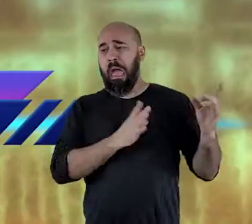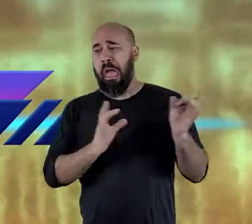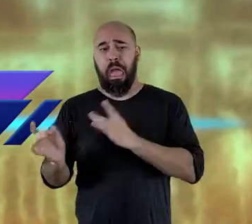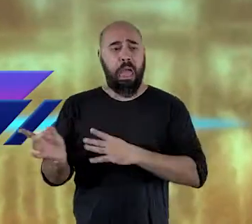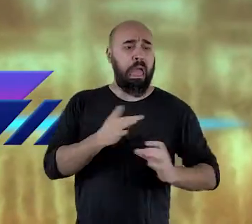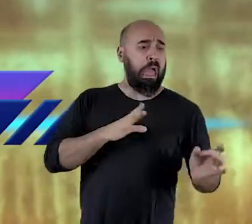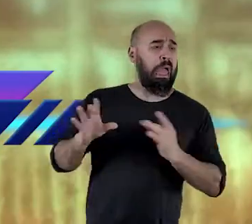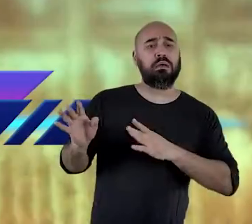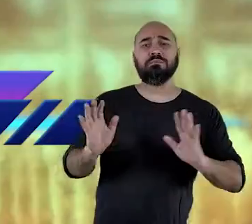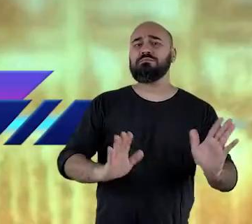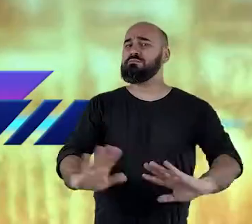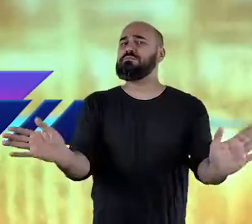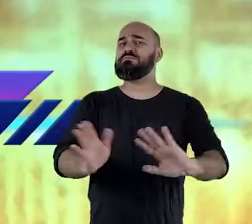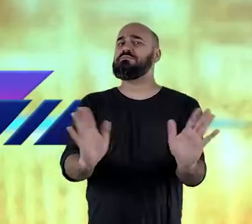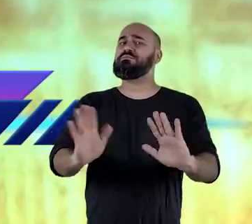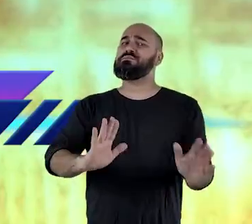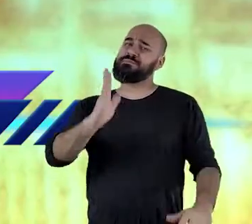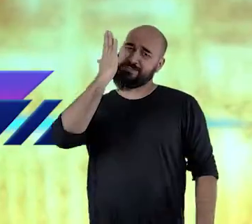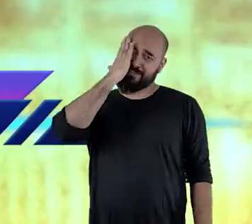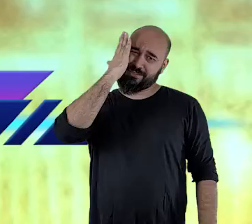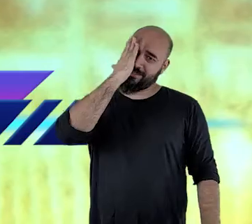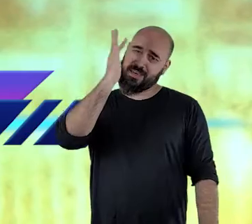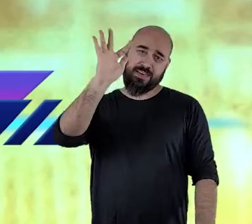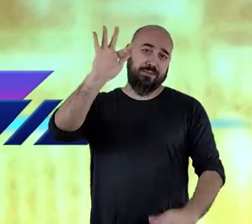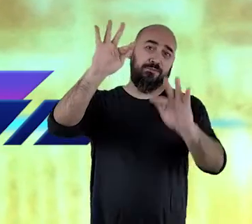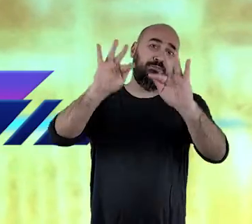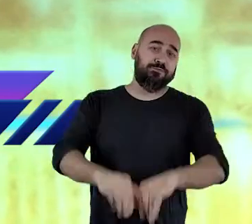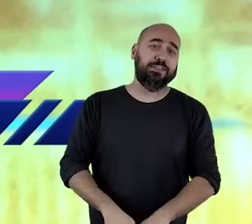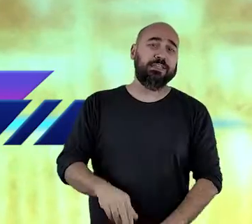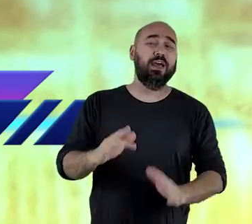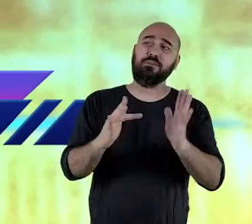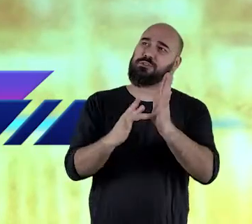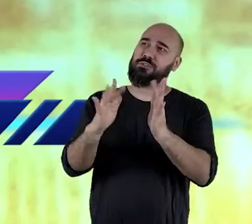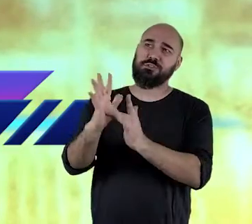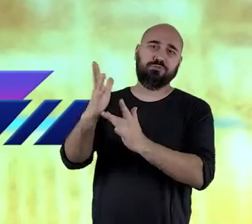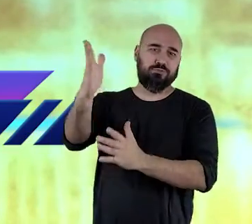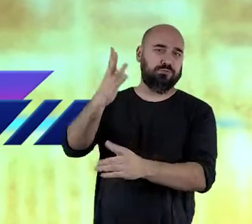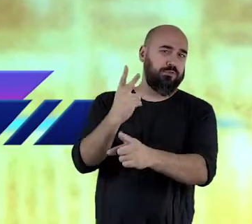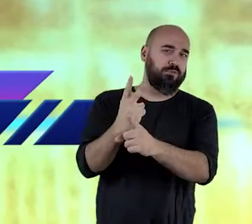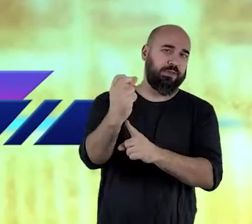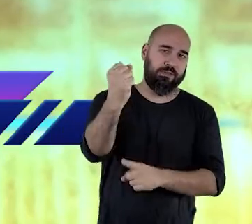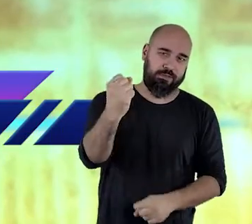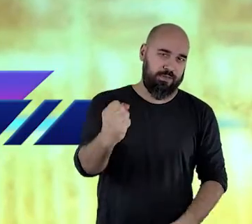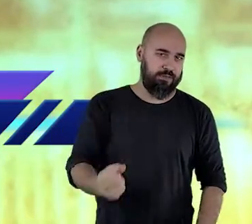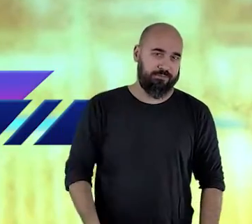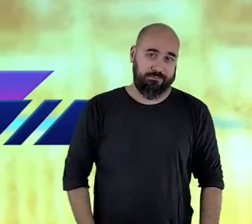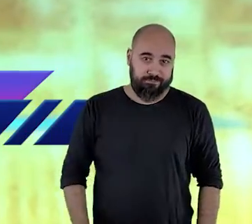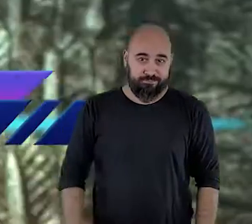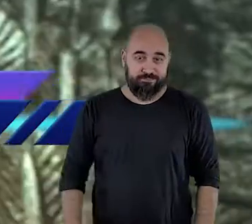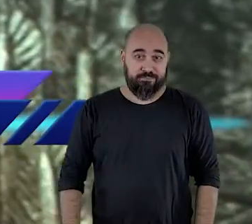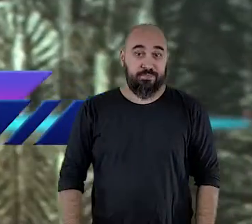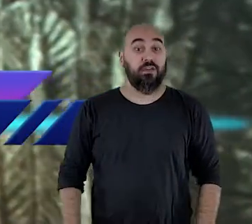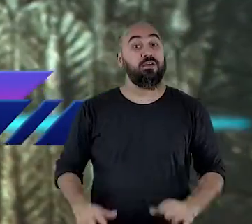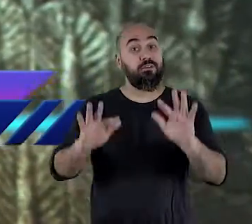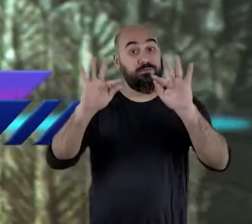medo, aflitos, abatidos, porque no final tudo terminará bem. No final,